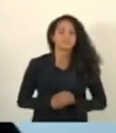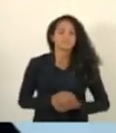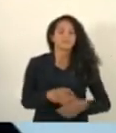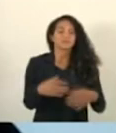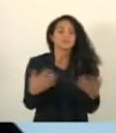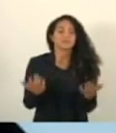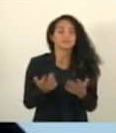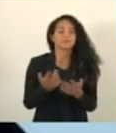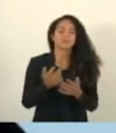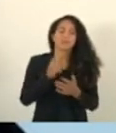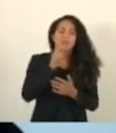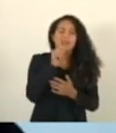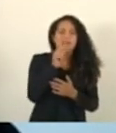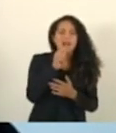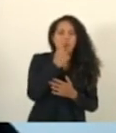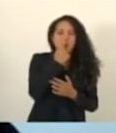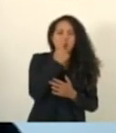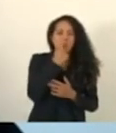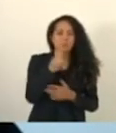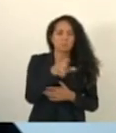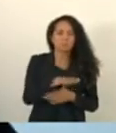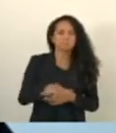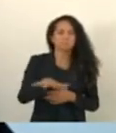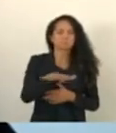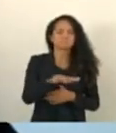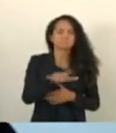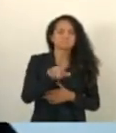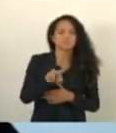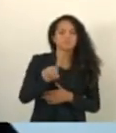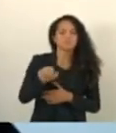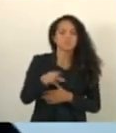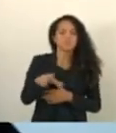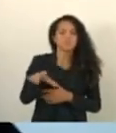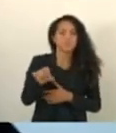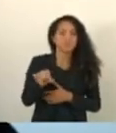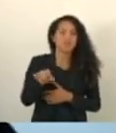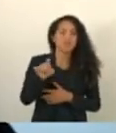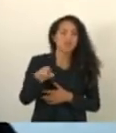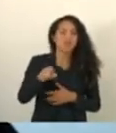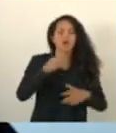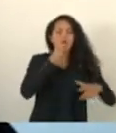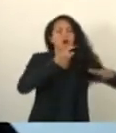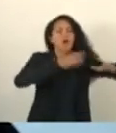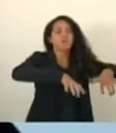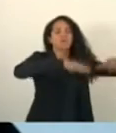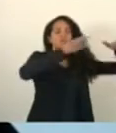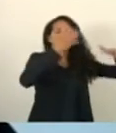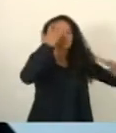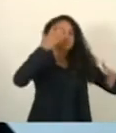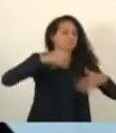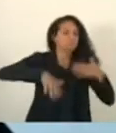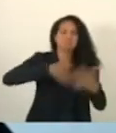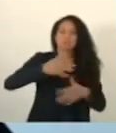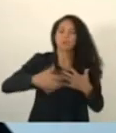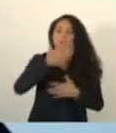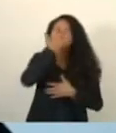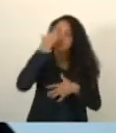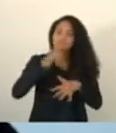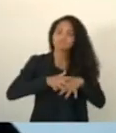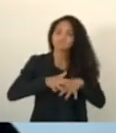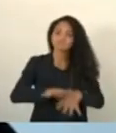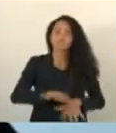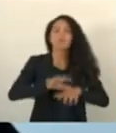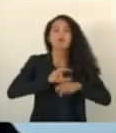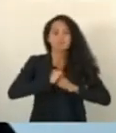era água de esgoto do valão e o que era água da chuva. Muita gente adoeceu, muita gente perdeu